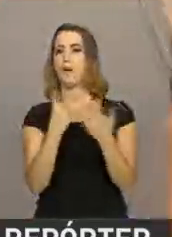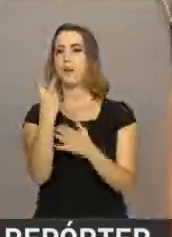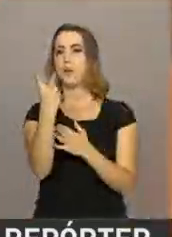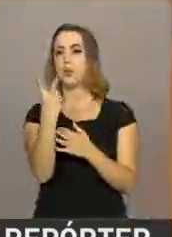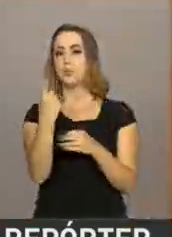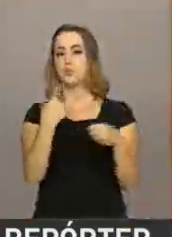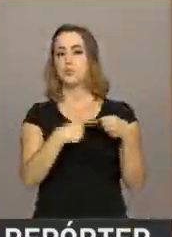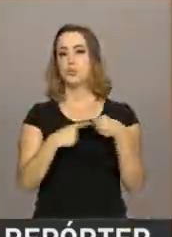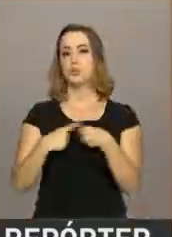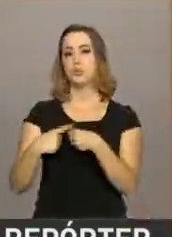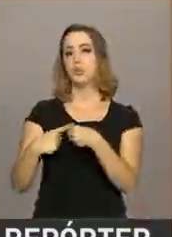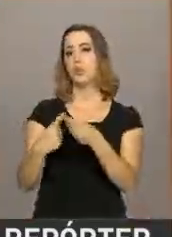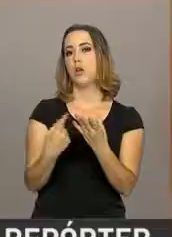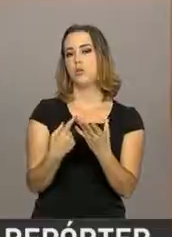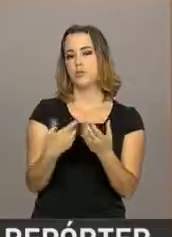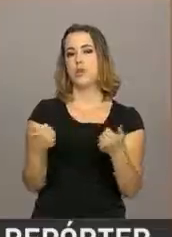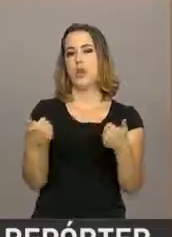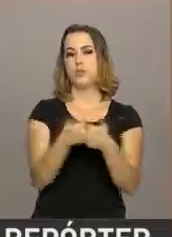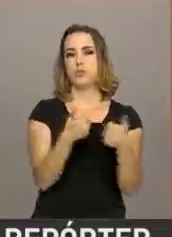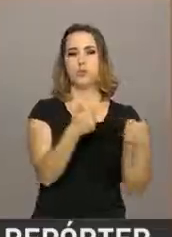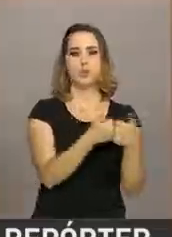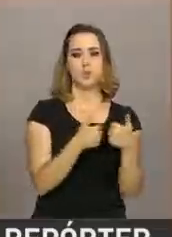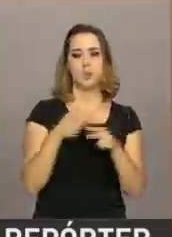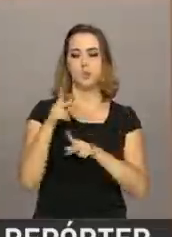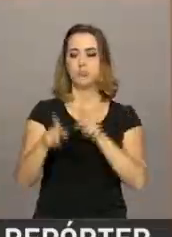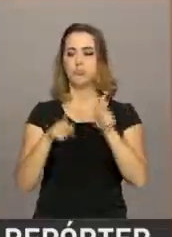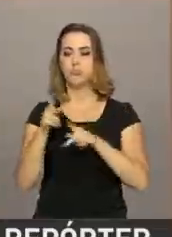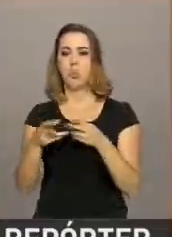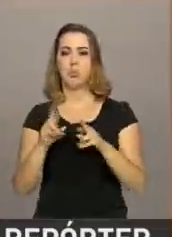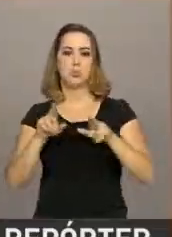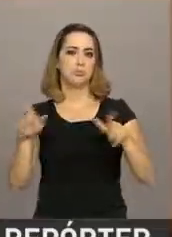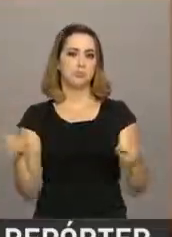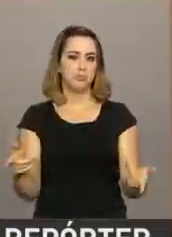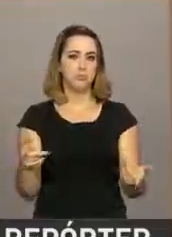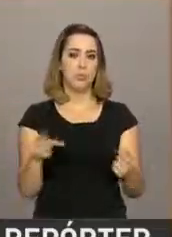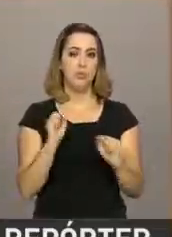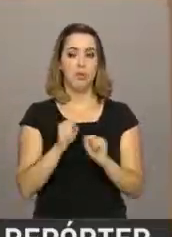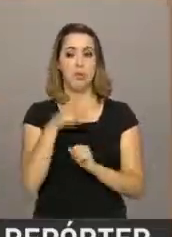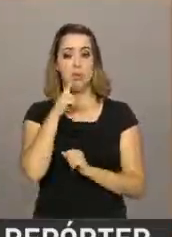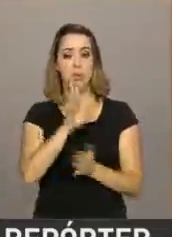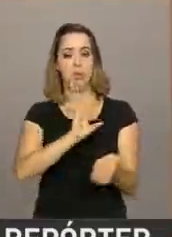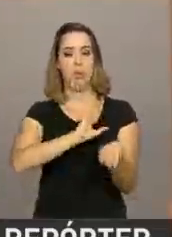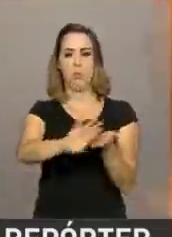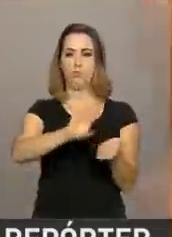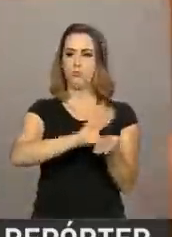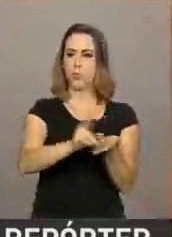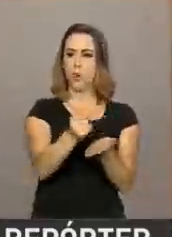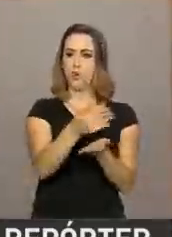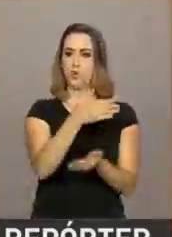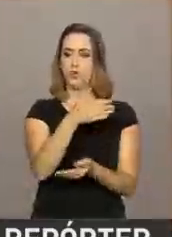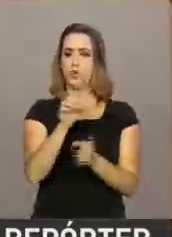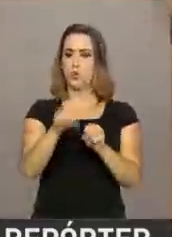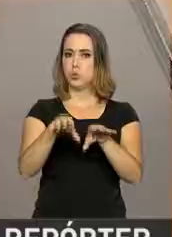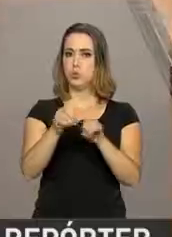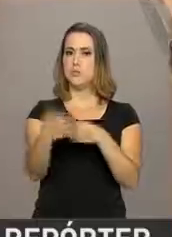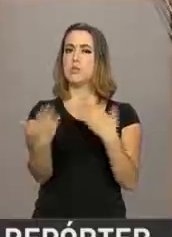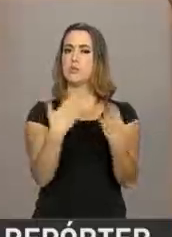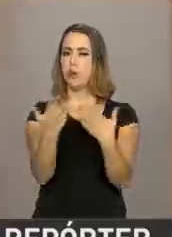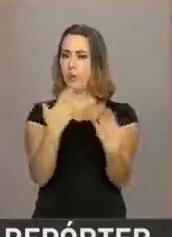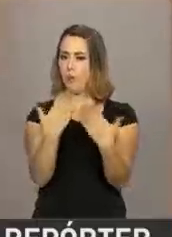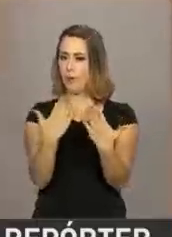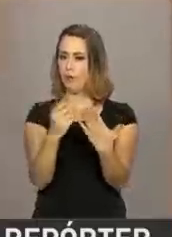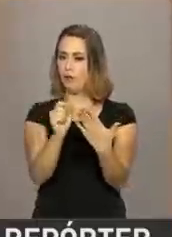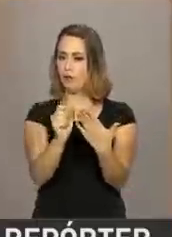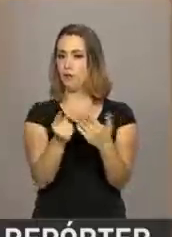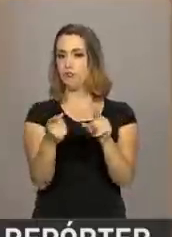em termos de idh ou de número de população e verificar se anuncia o gasto com educação entre elas por exemplo é compatível também é